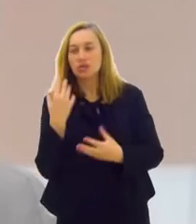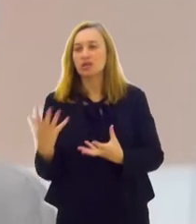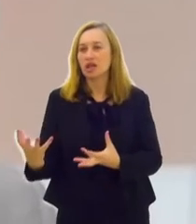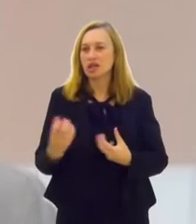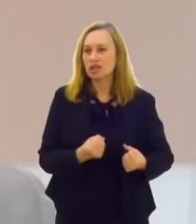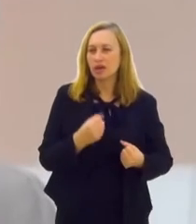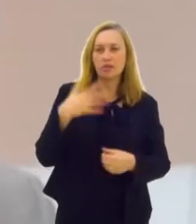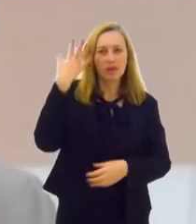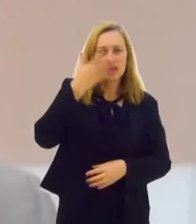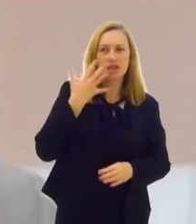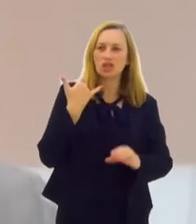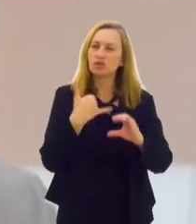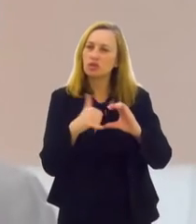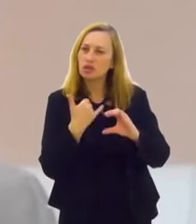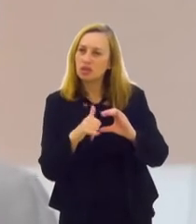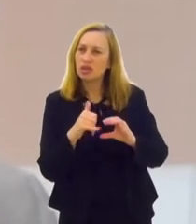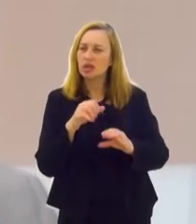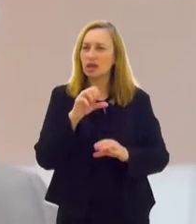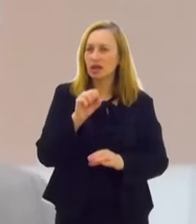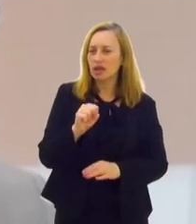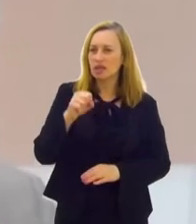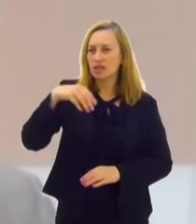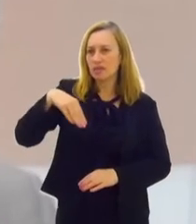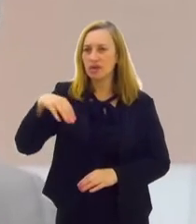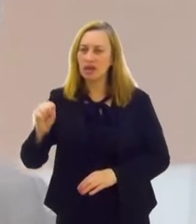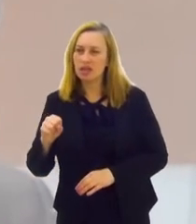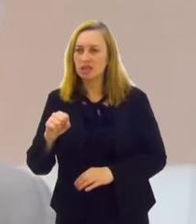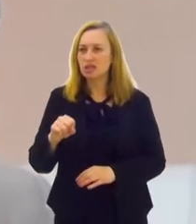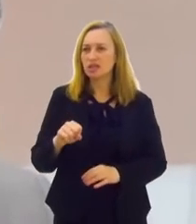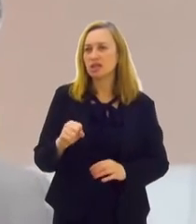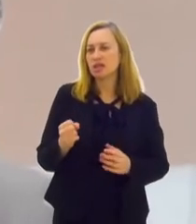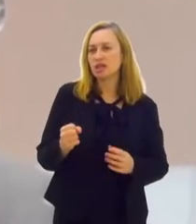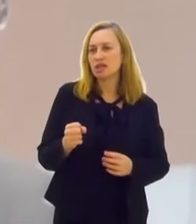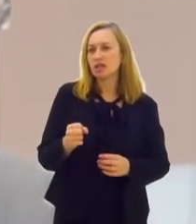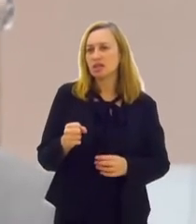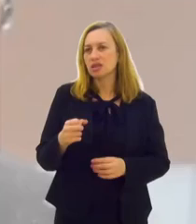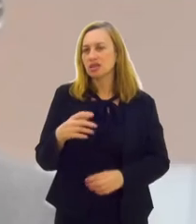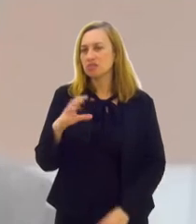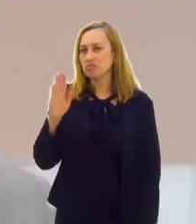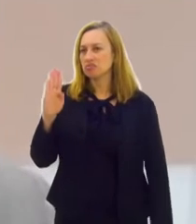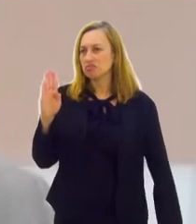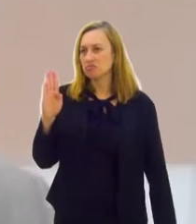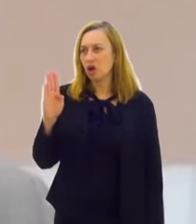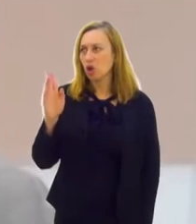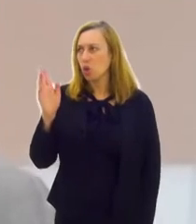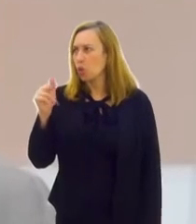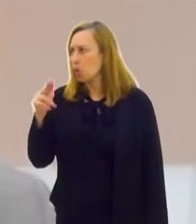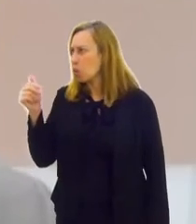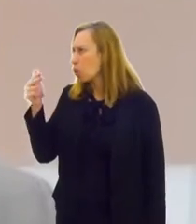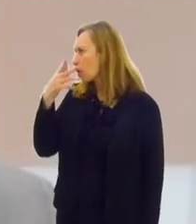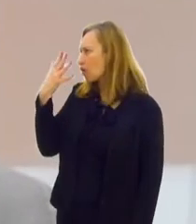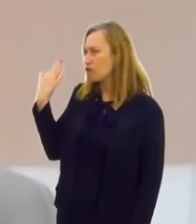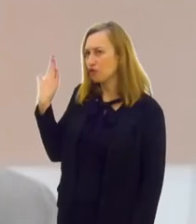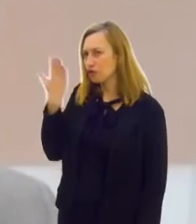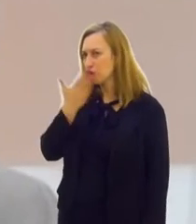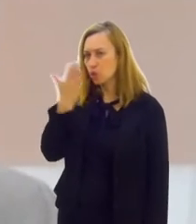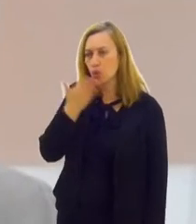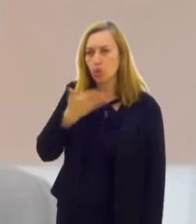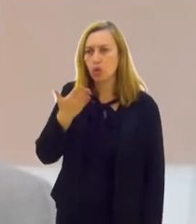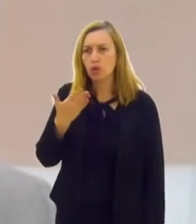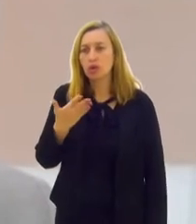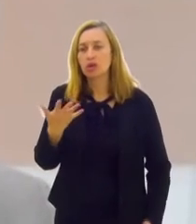que recebem mensagens do WhatsApp ou SMS de candidatos que nunca viram na vida e nunca